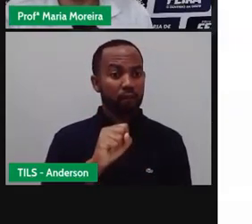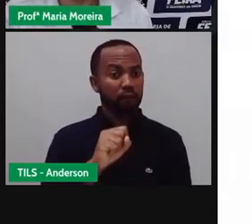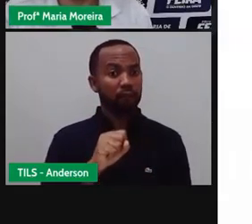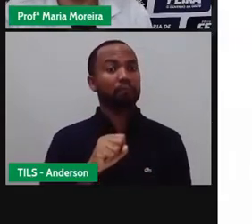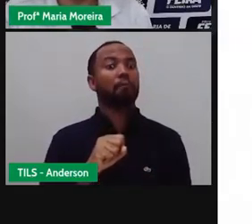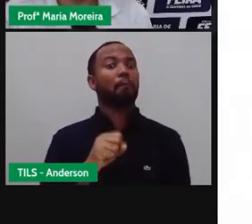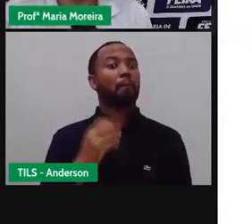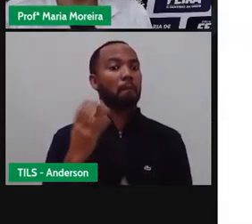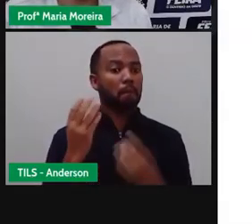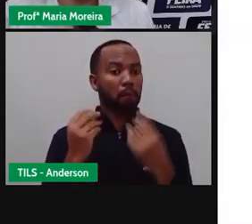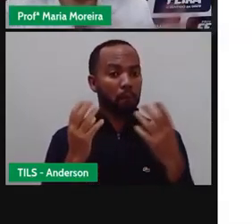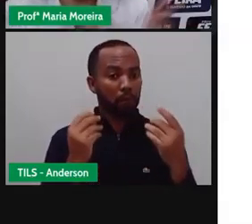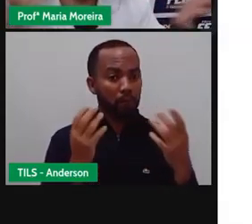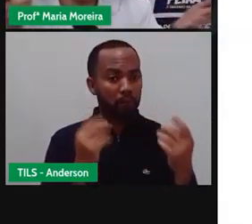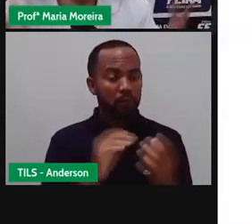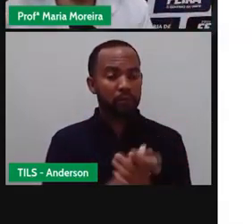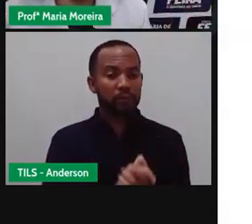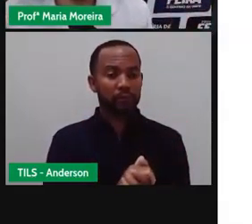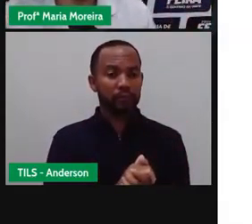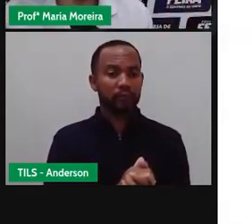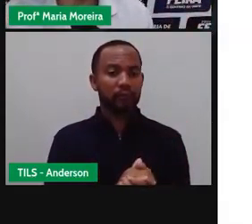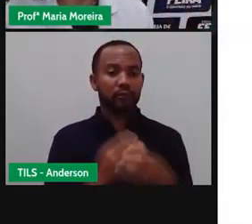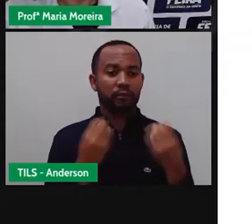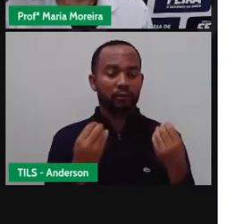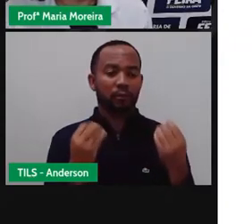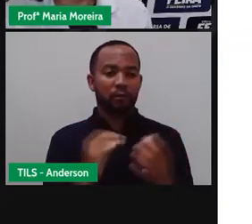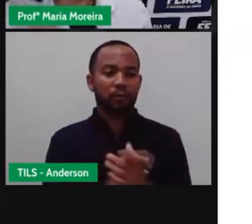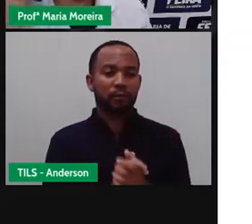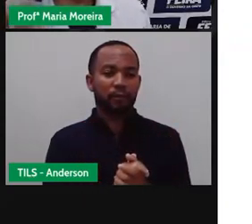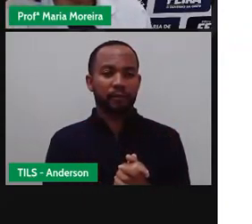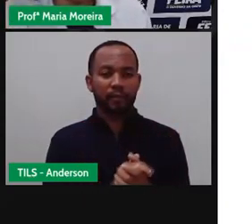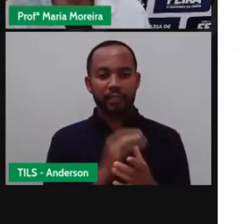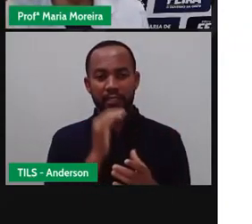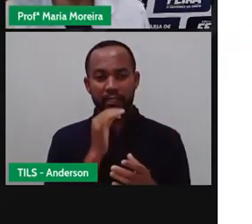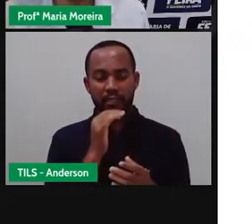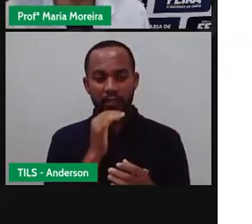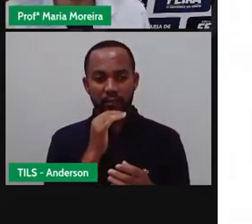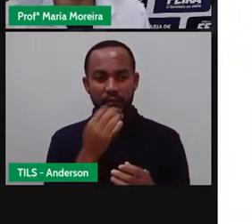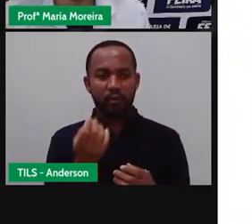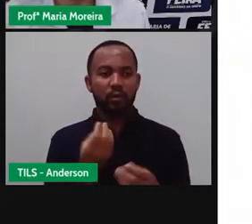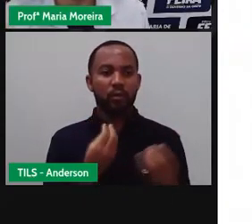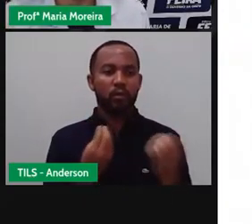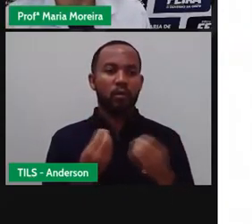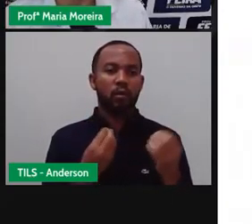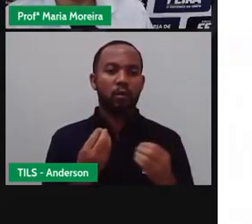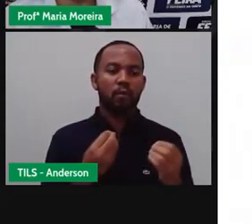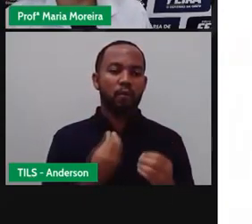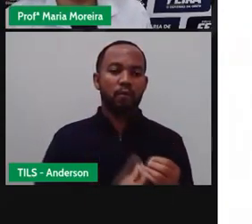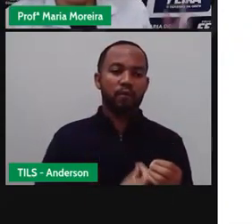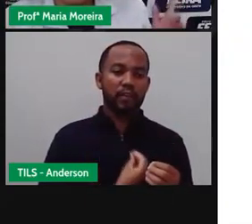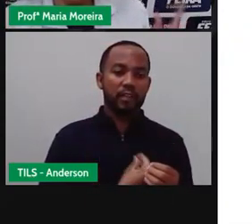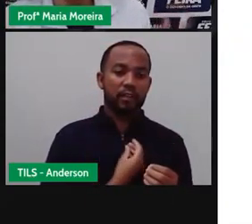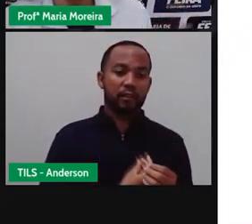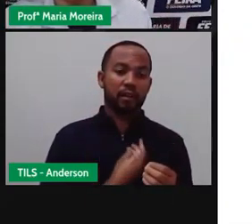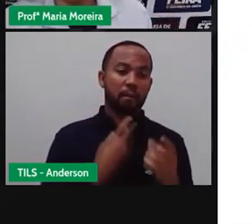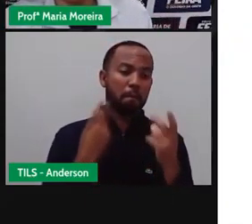até 18 anos. Mas a gente vai lá e mata a coitada da formiga. Se a gente não fizer isso, obviamente ela vai viver aí por